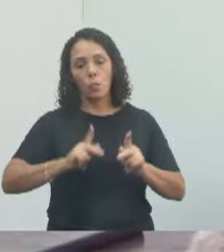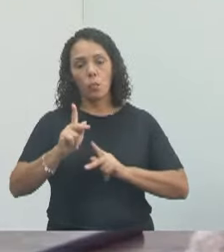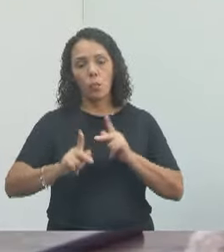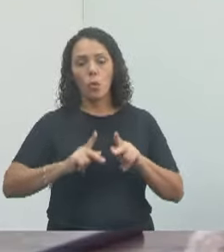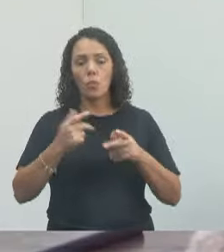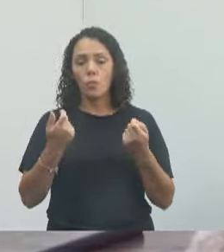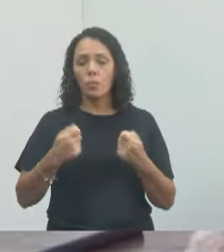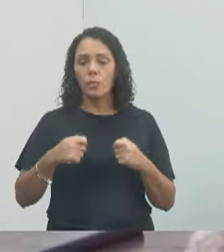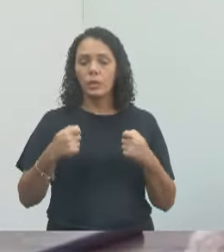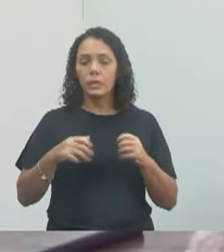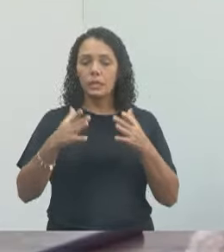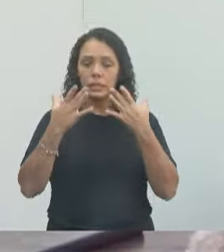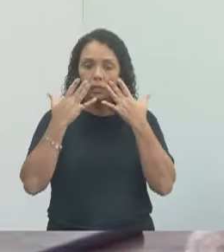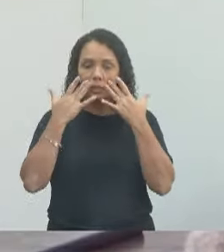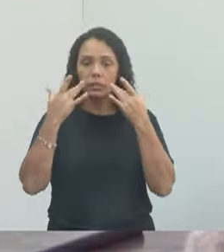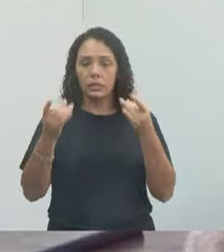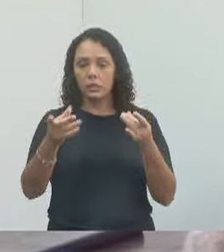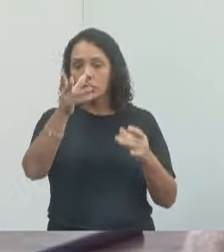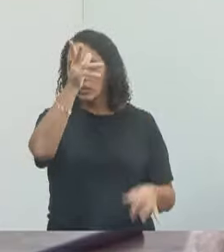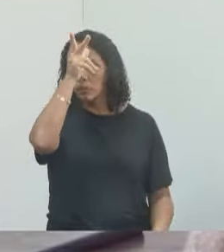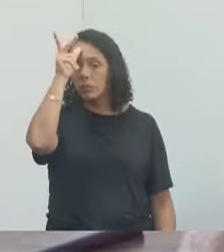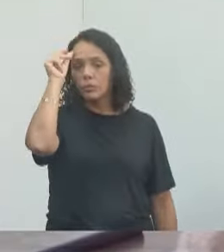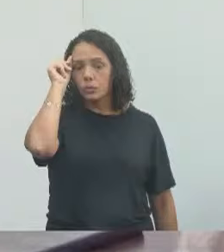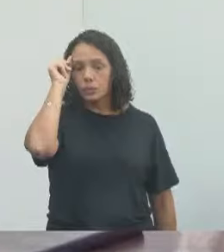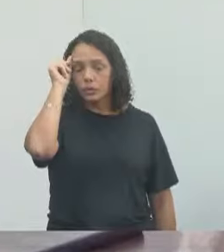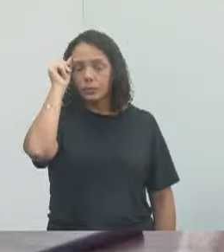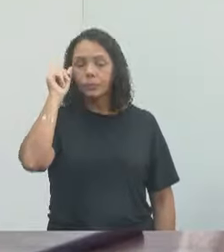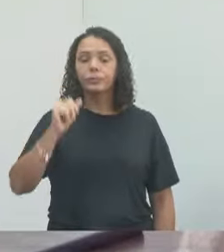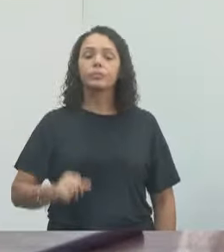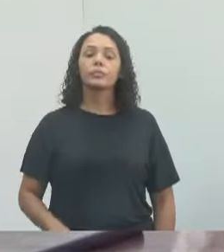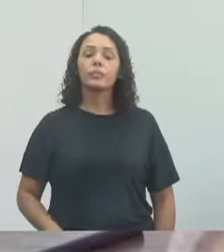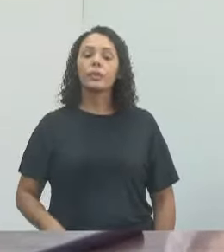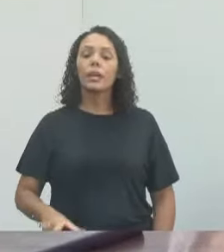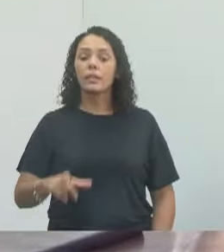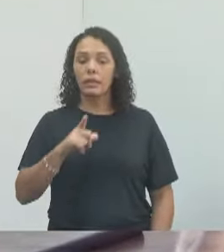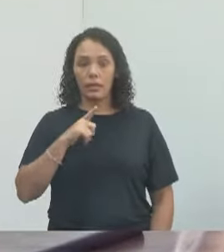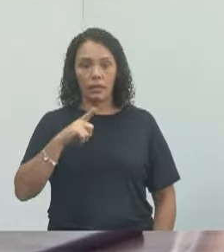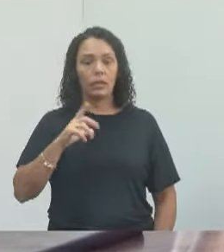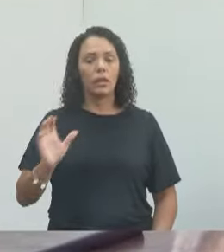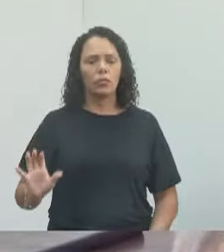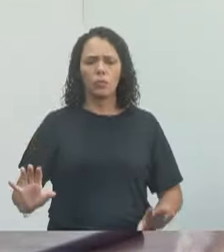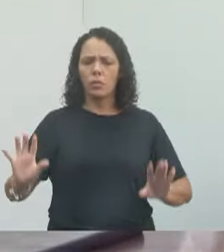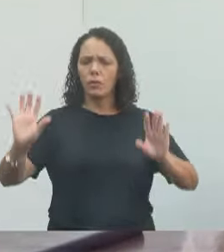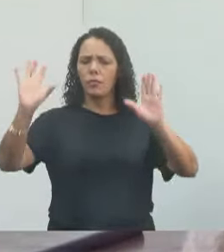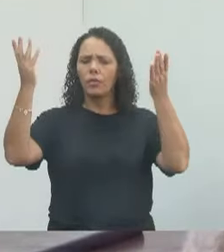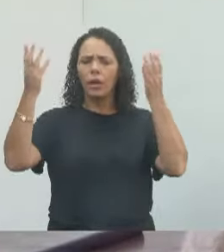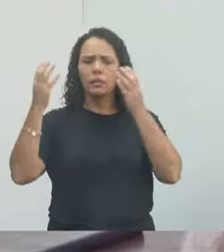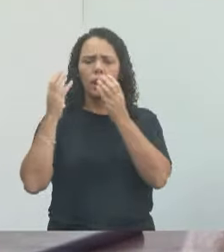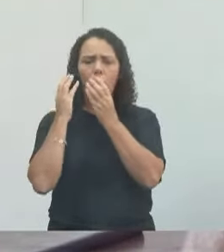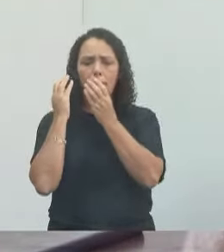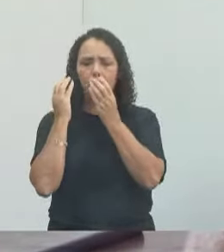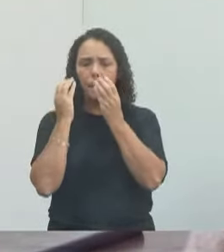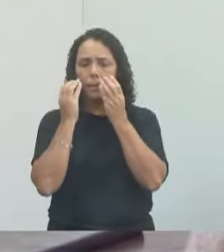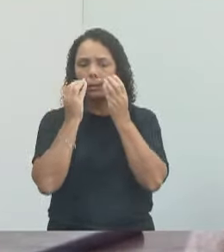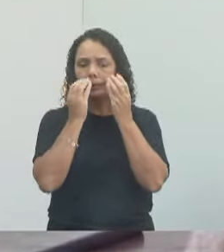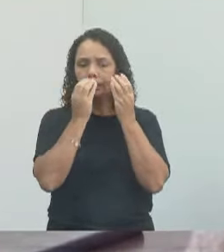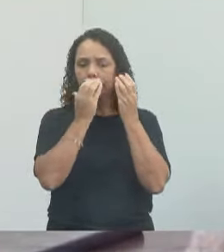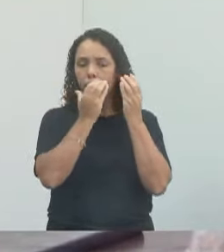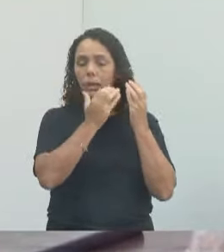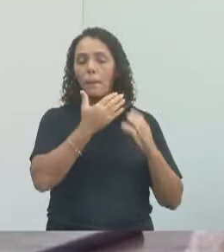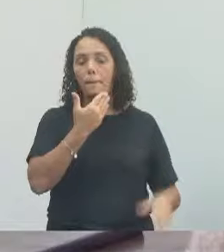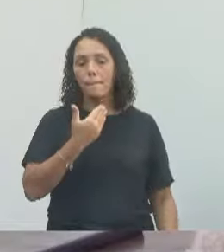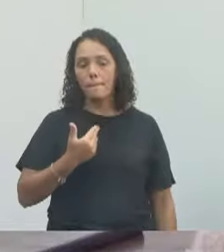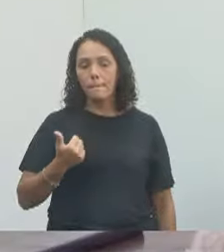carece muito da atenção do poder público tivemos recentemente A Festa do Milho uma festa maravilhosa porém